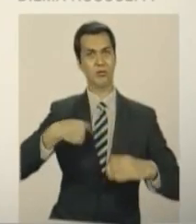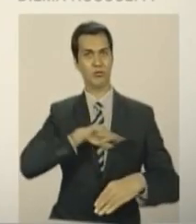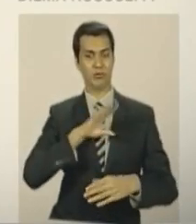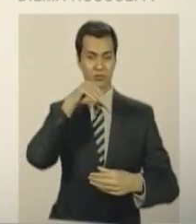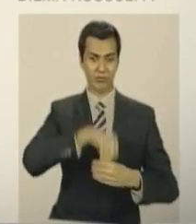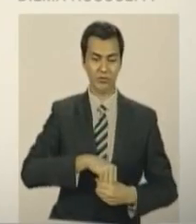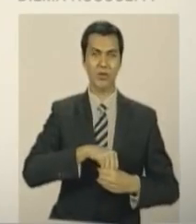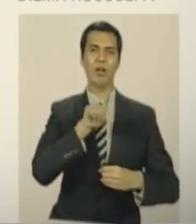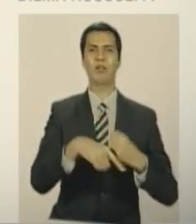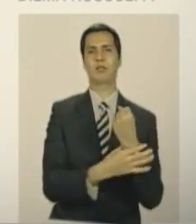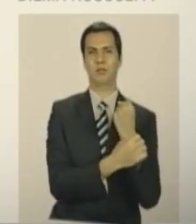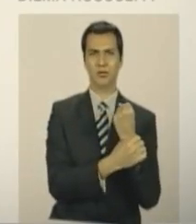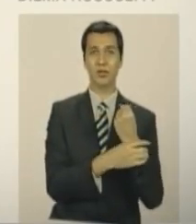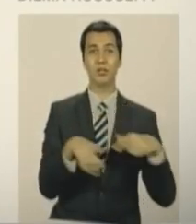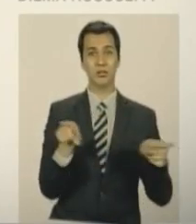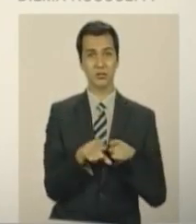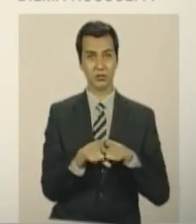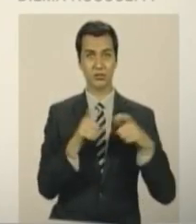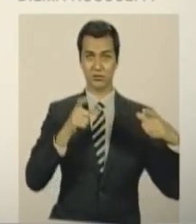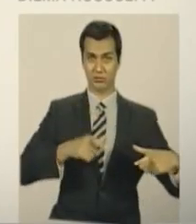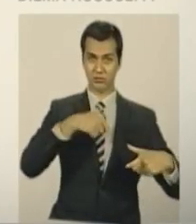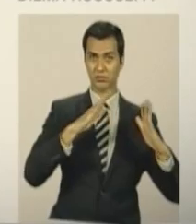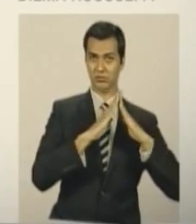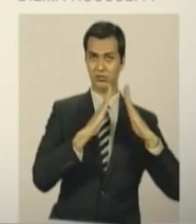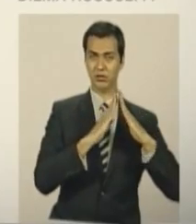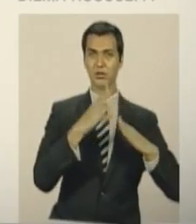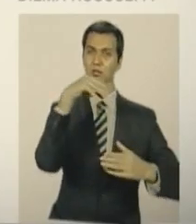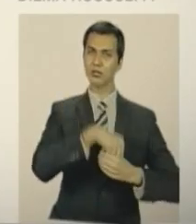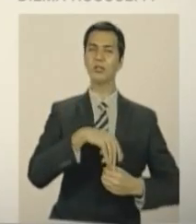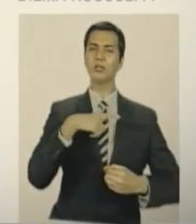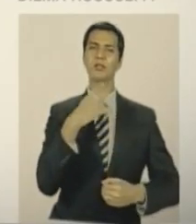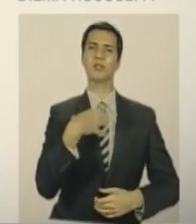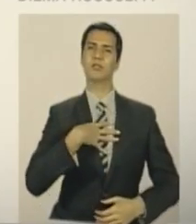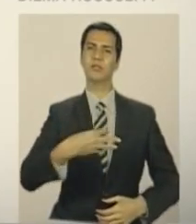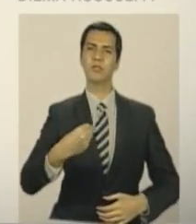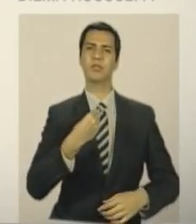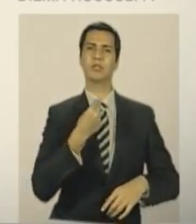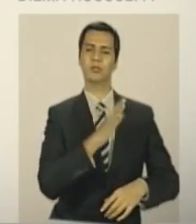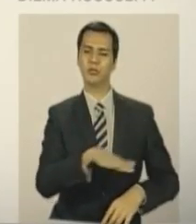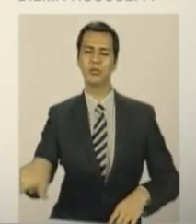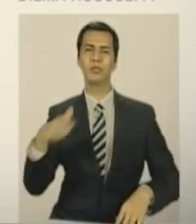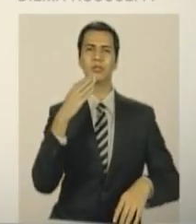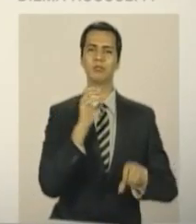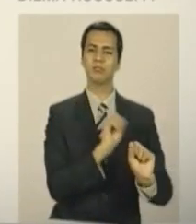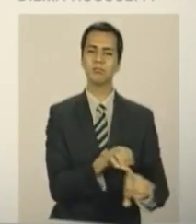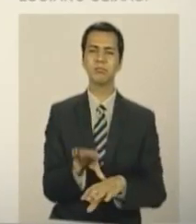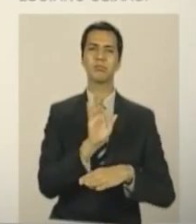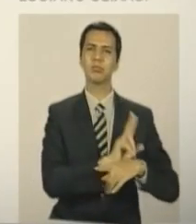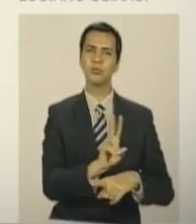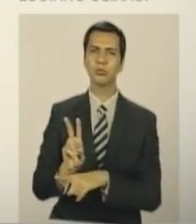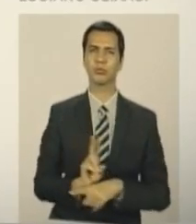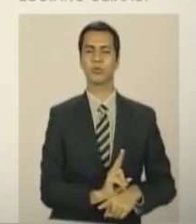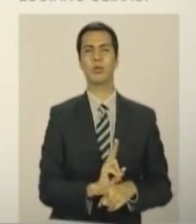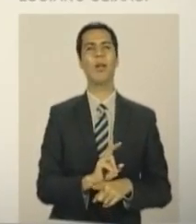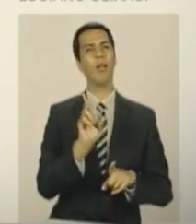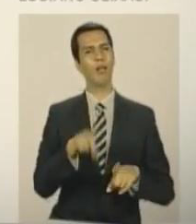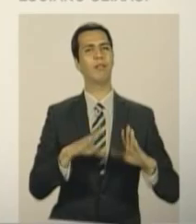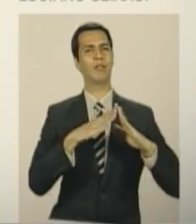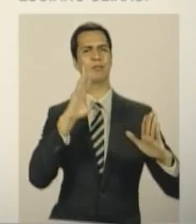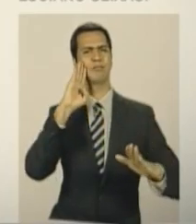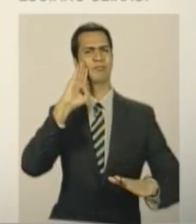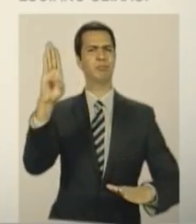segurança, é também o local onde criamos nossos filhos. Enfim, Luciano, é a nossa referência. E esse programa